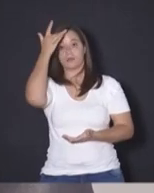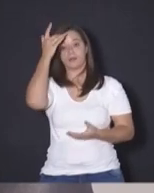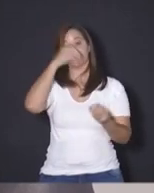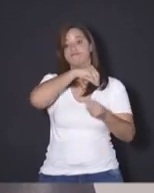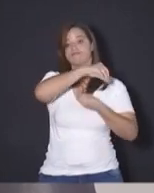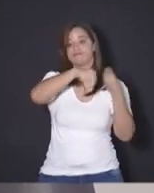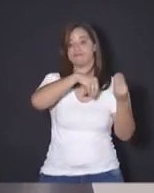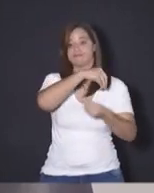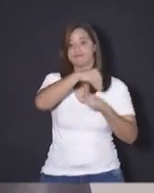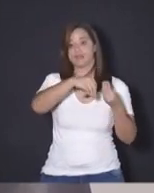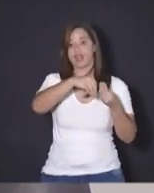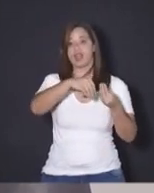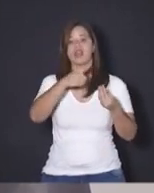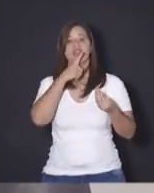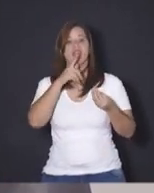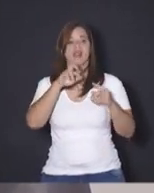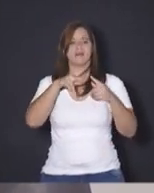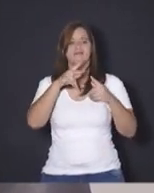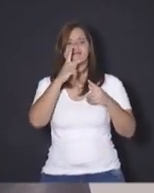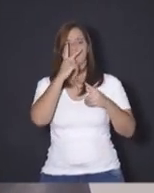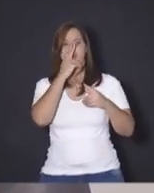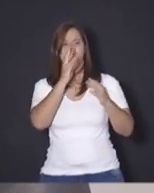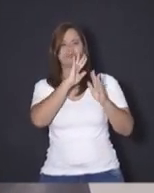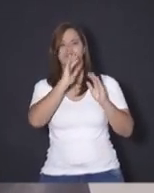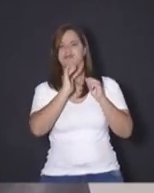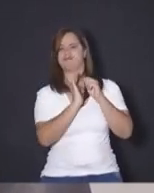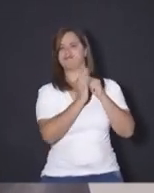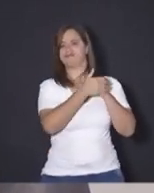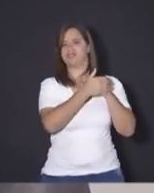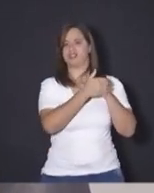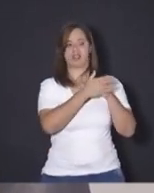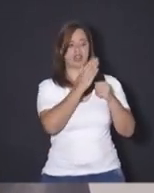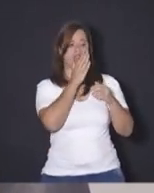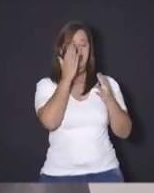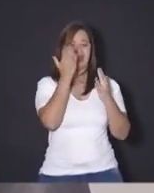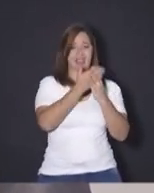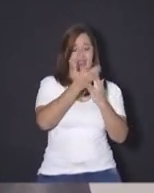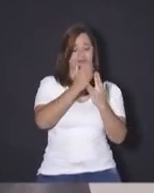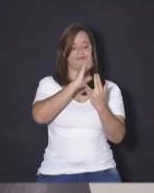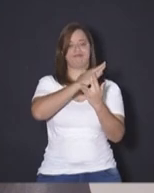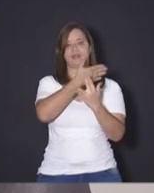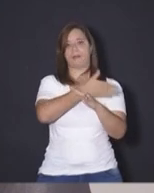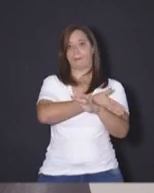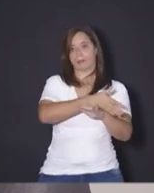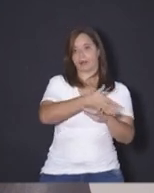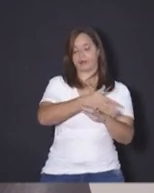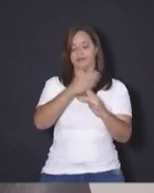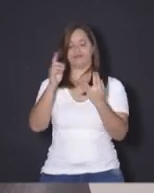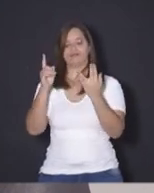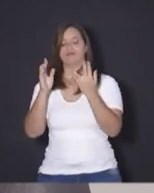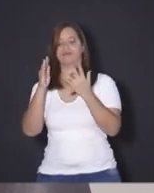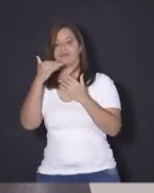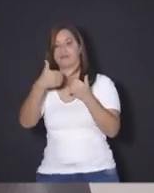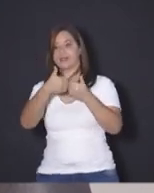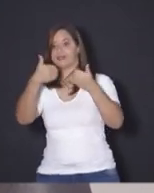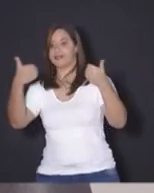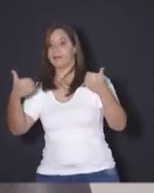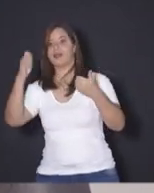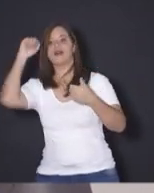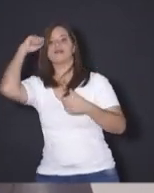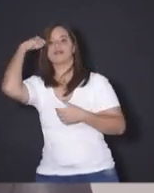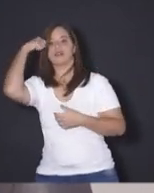uma figura tampão entre o branco eo negro chamas